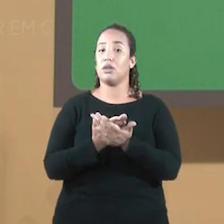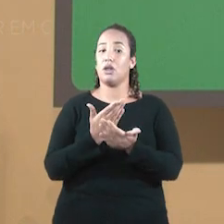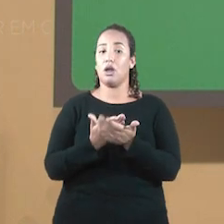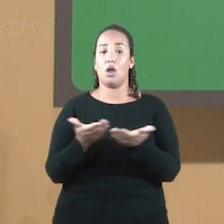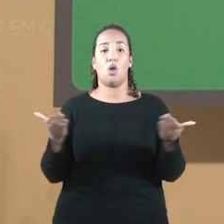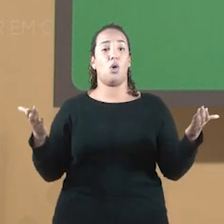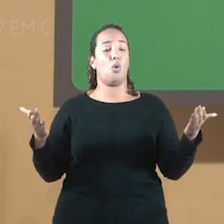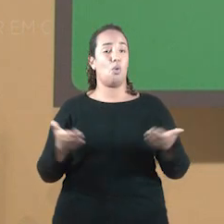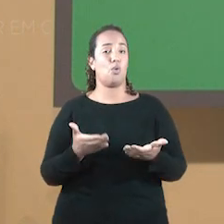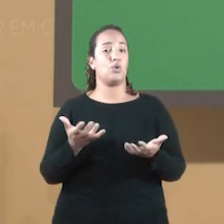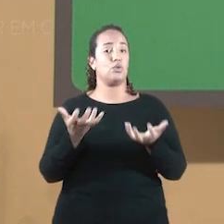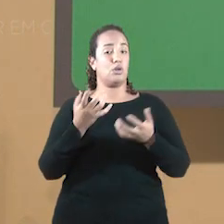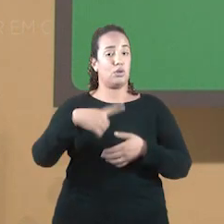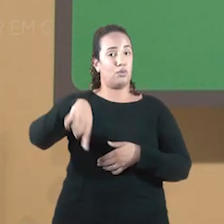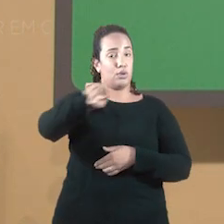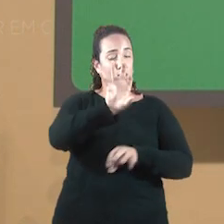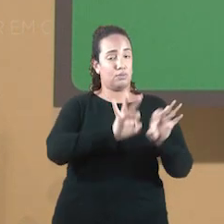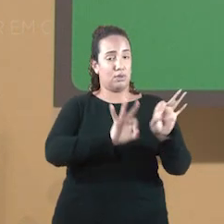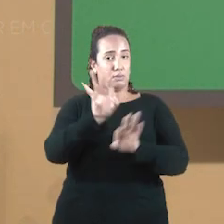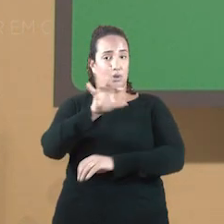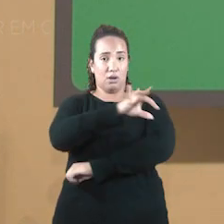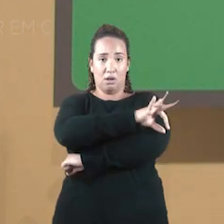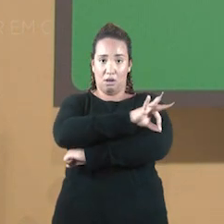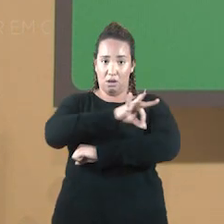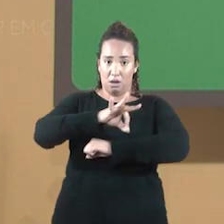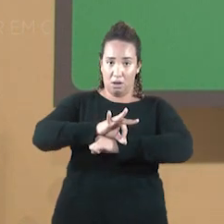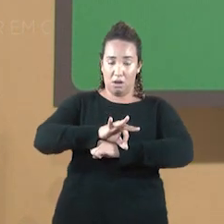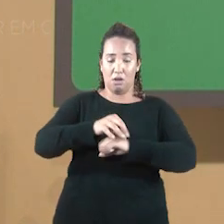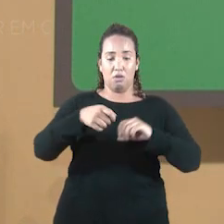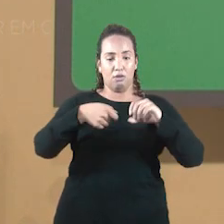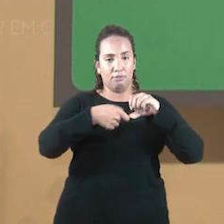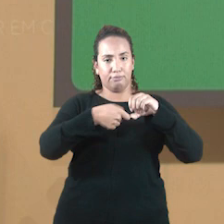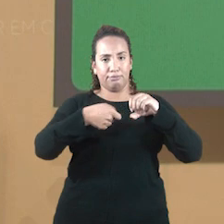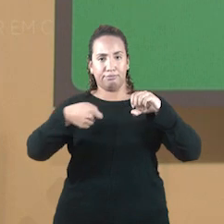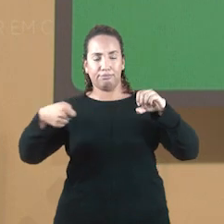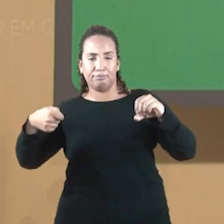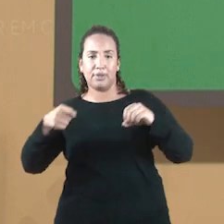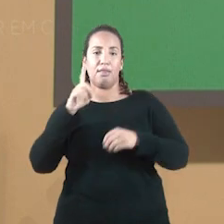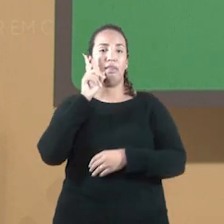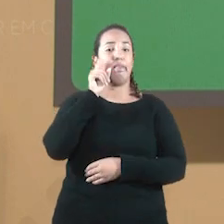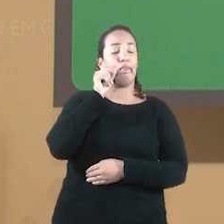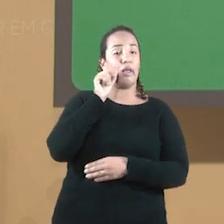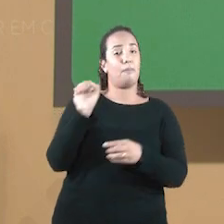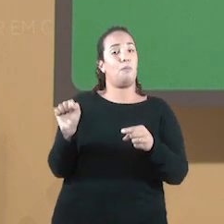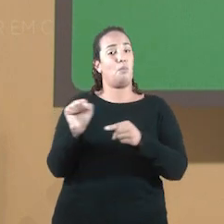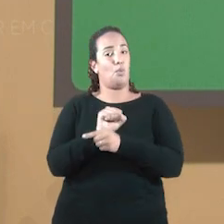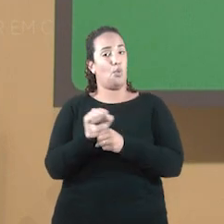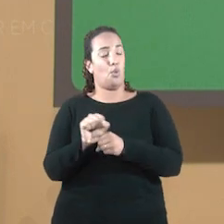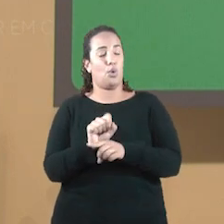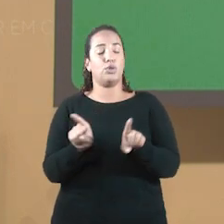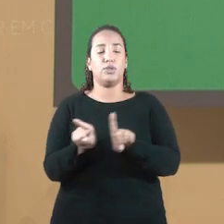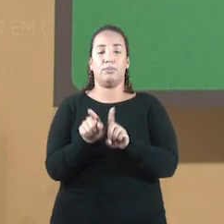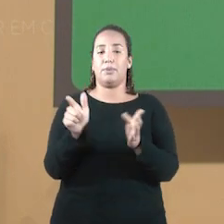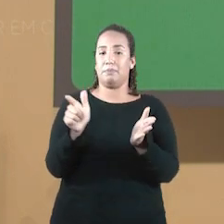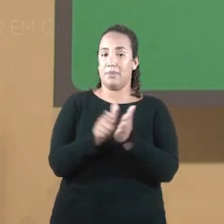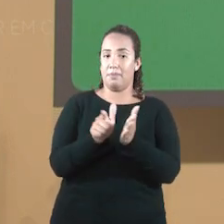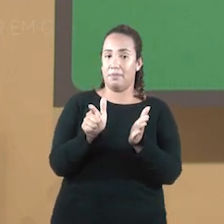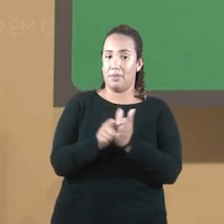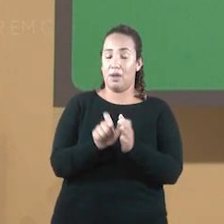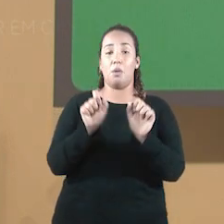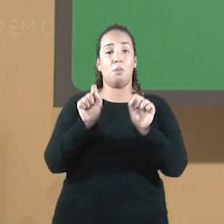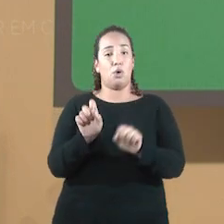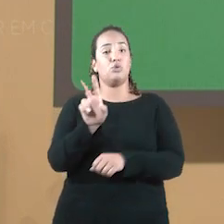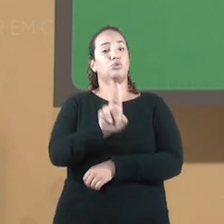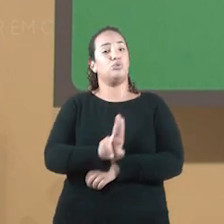hoje, quero que vocês peguem uma régua, uma fita métrica, lápis, borracha e papel. Também